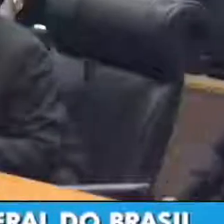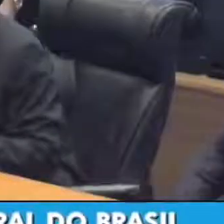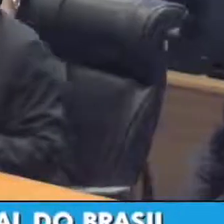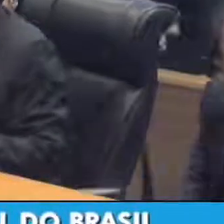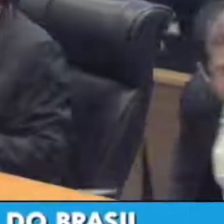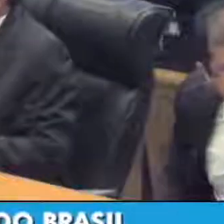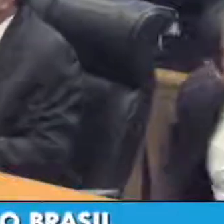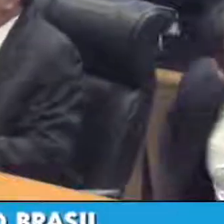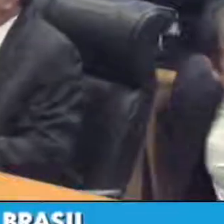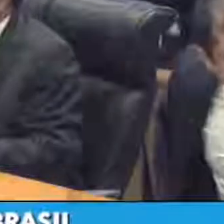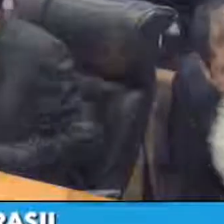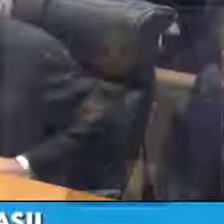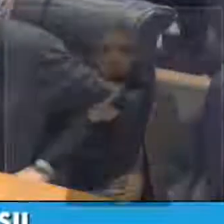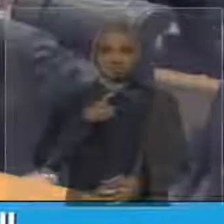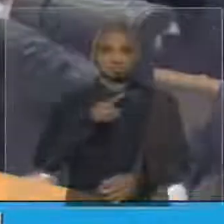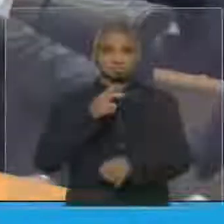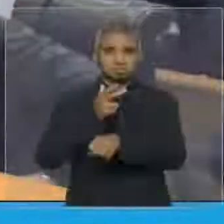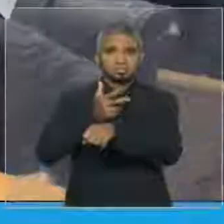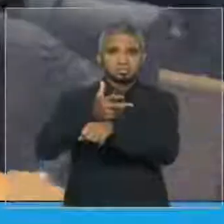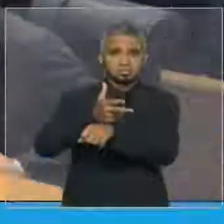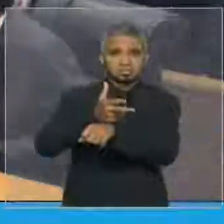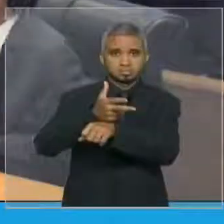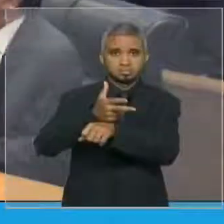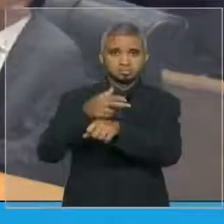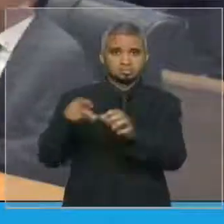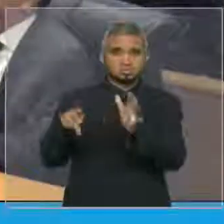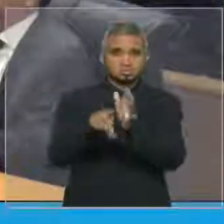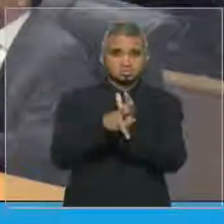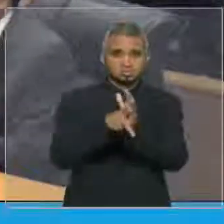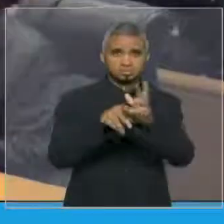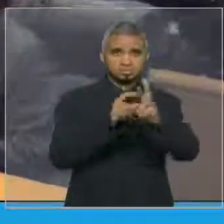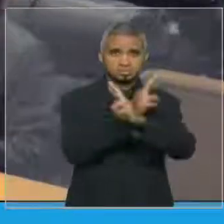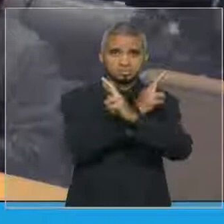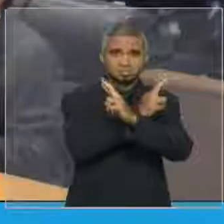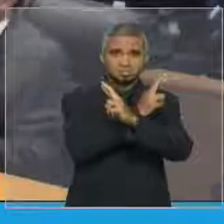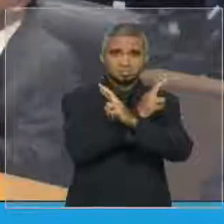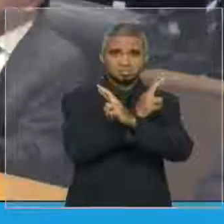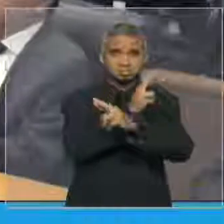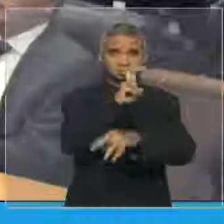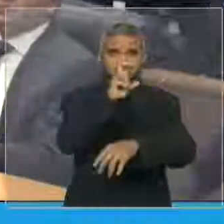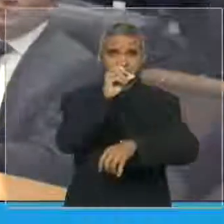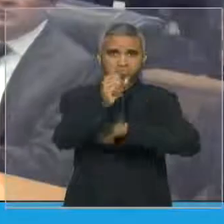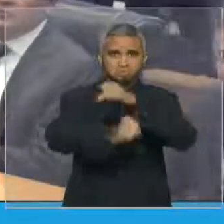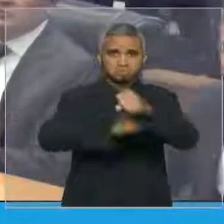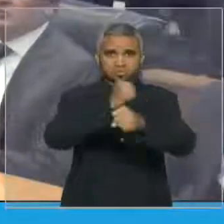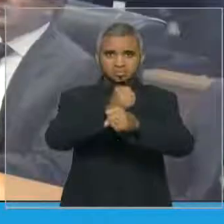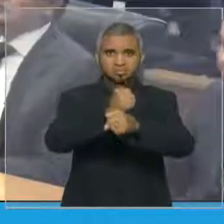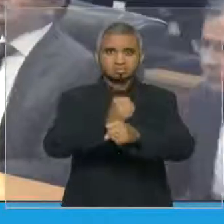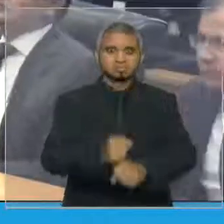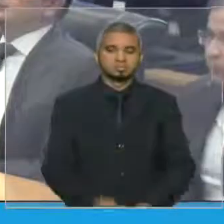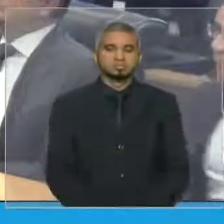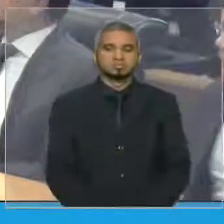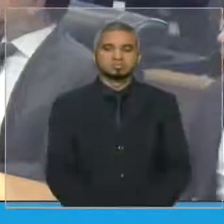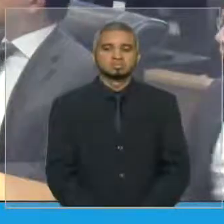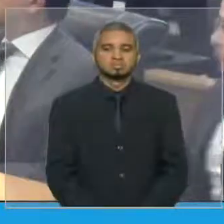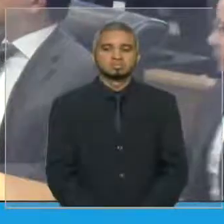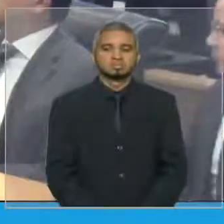Assistiremos agora a um vídeo institucional sobre os 50 anos da Receita Federal.